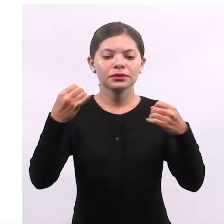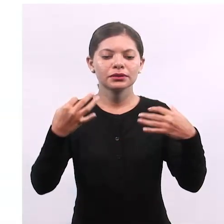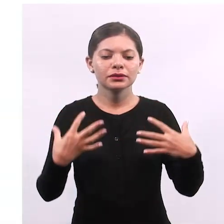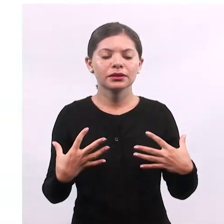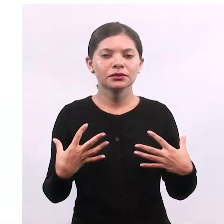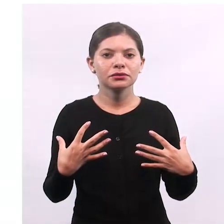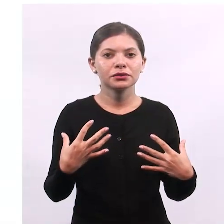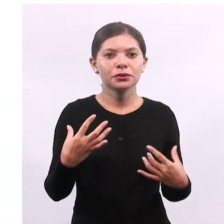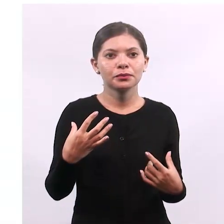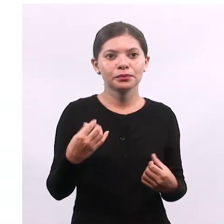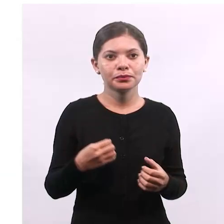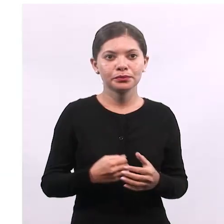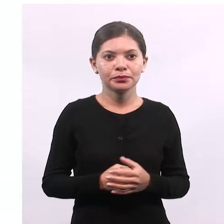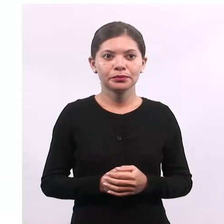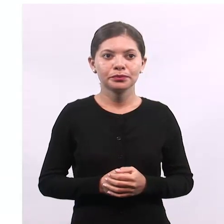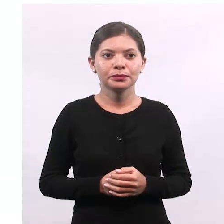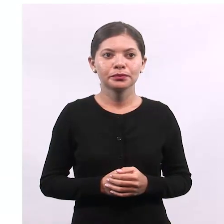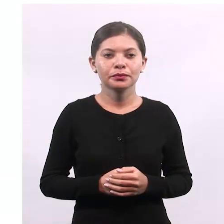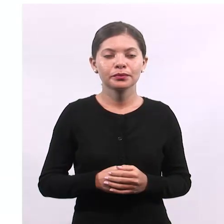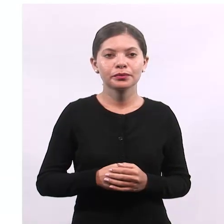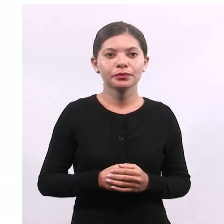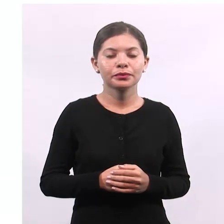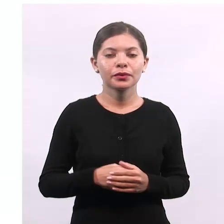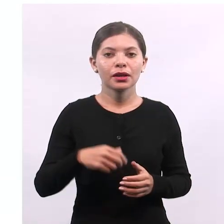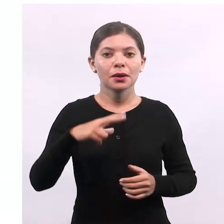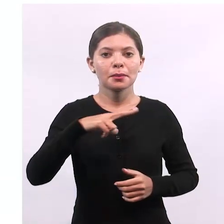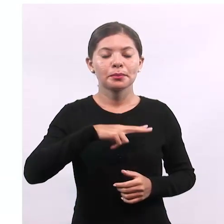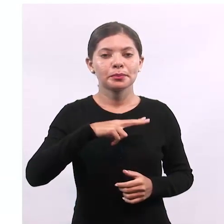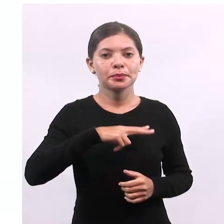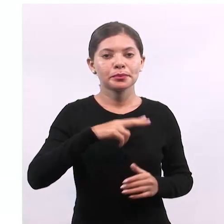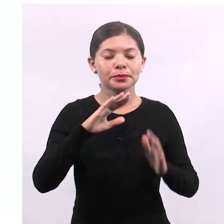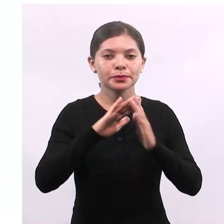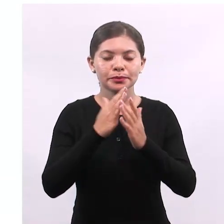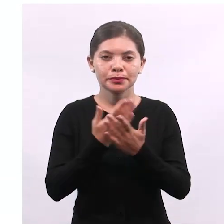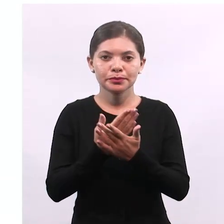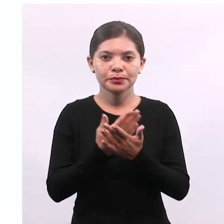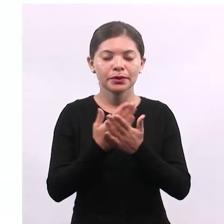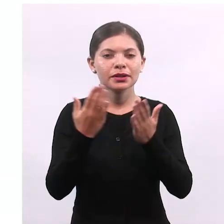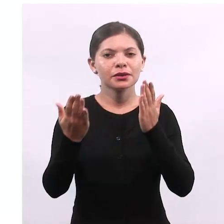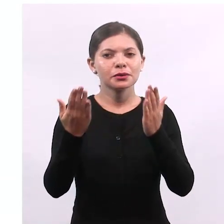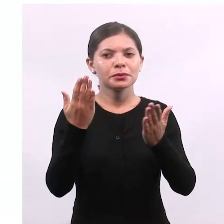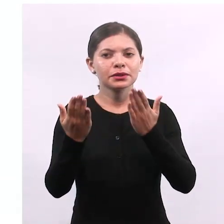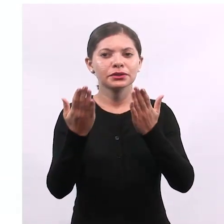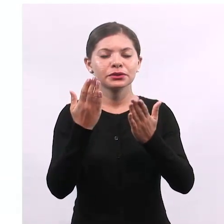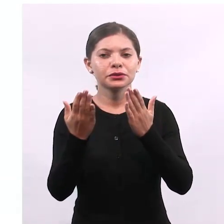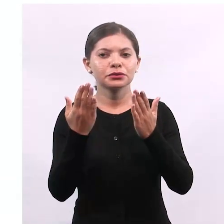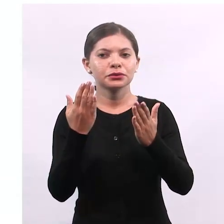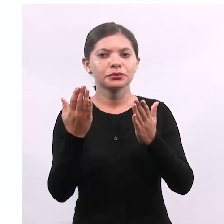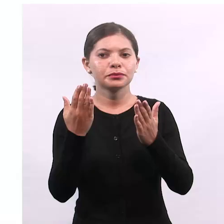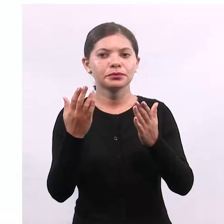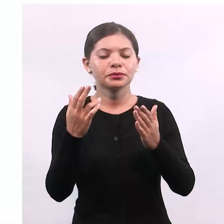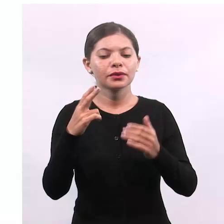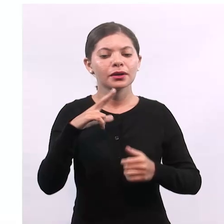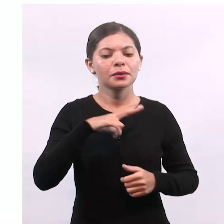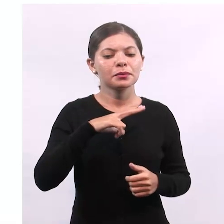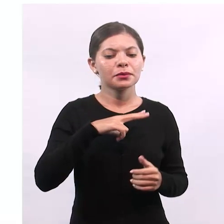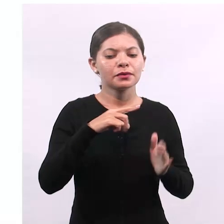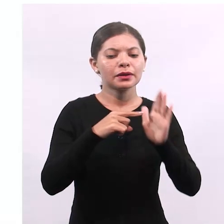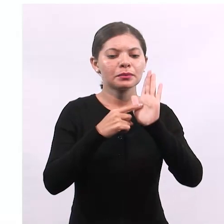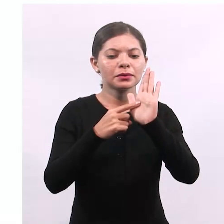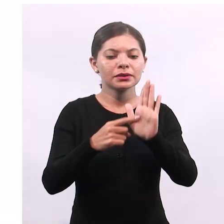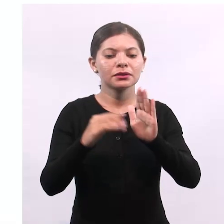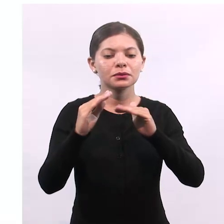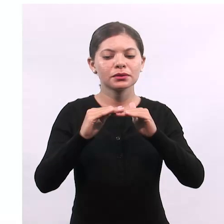rede privada mas ele faz um comparativo a rede privada Apresentou um crescimento de